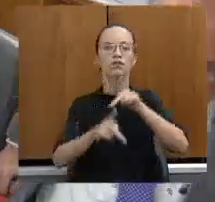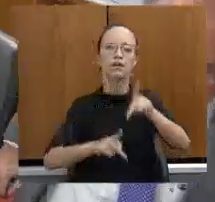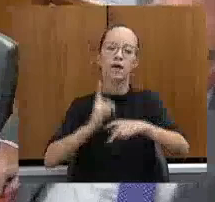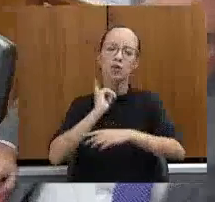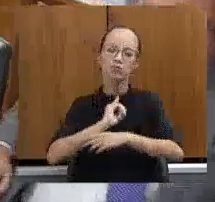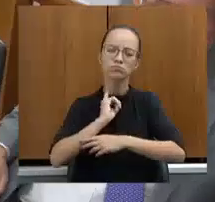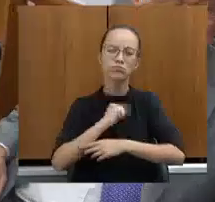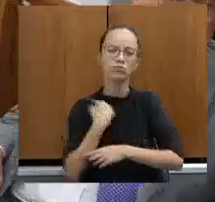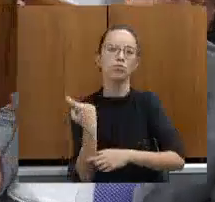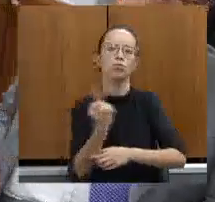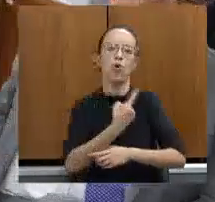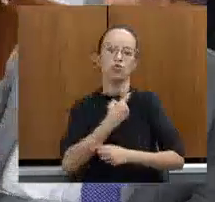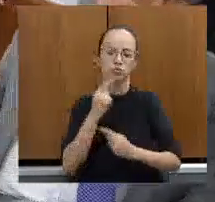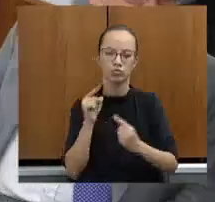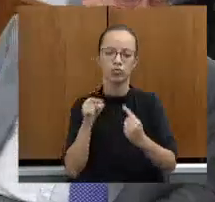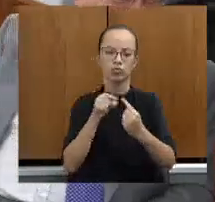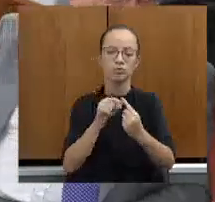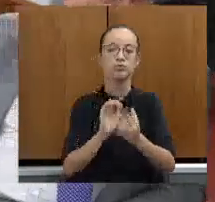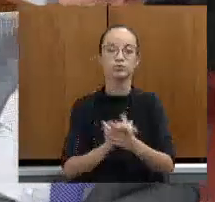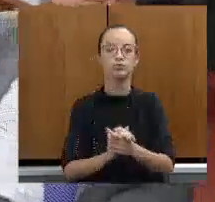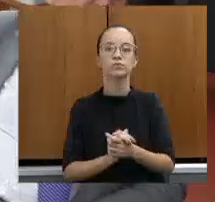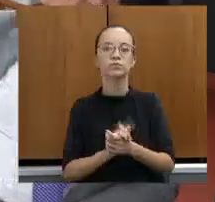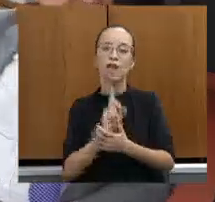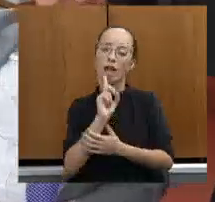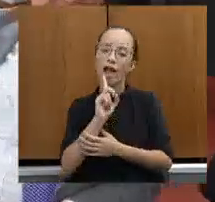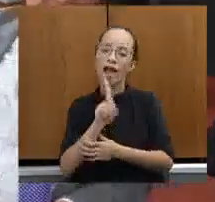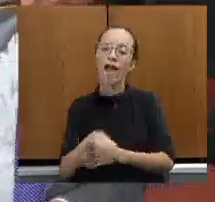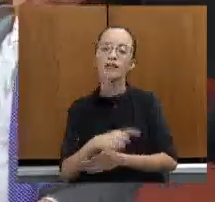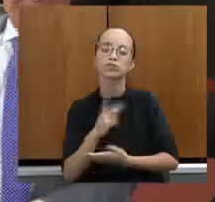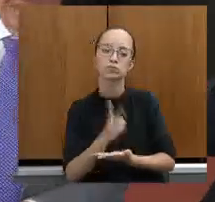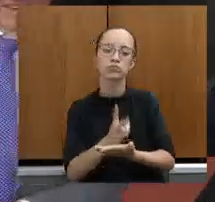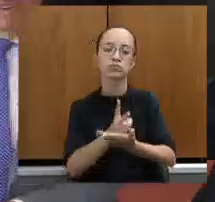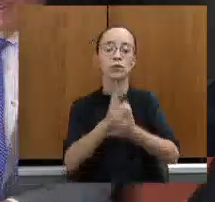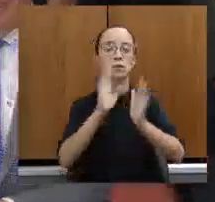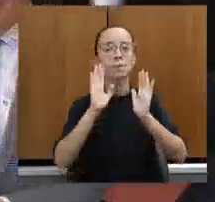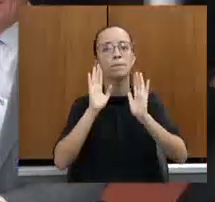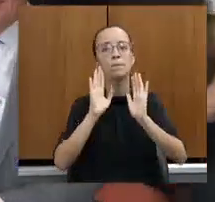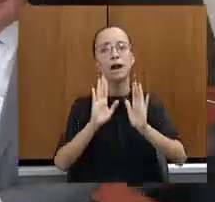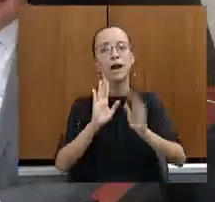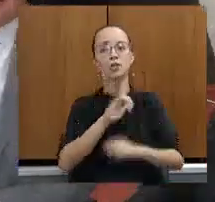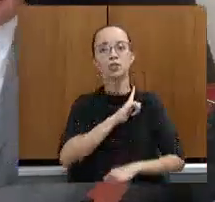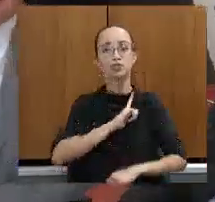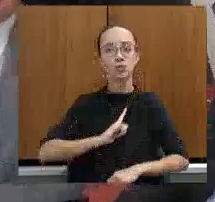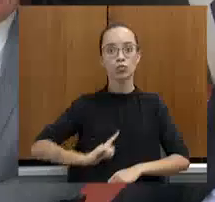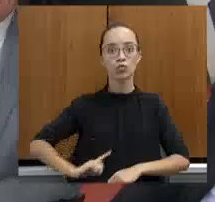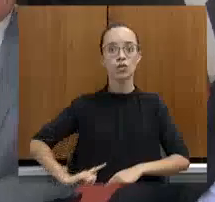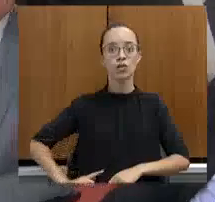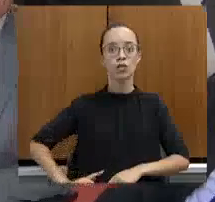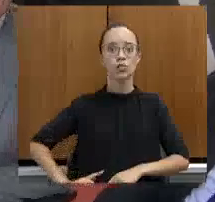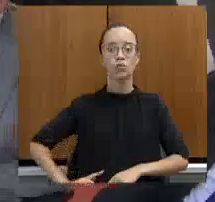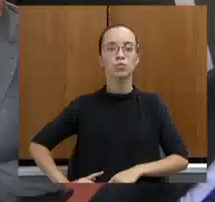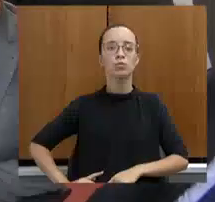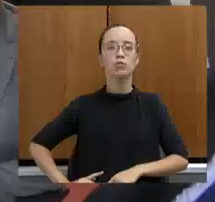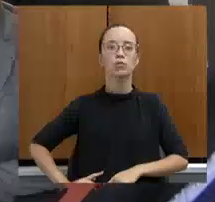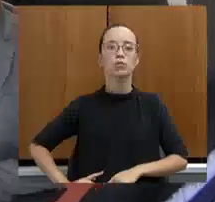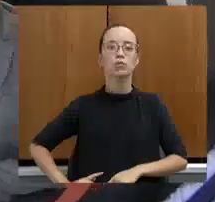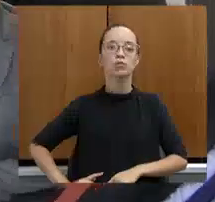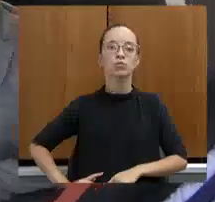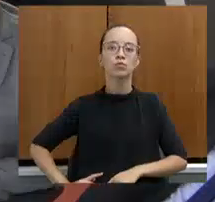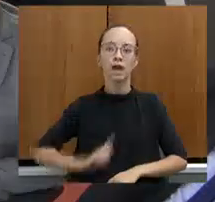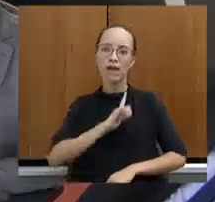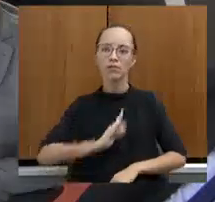trabalhar e já trabalhamos hoje e assim que nós queremos seguir mas este governo nunca irá abrir mão